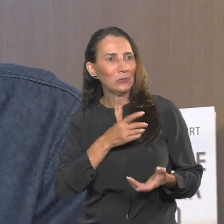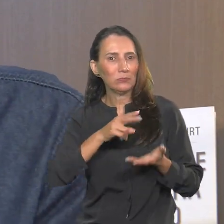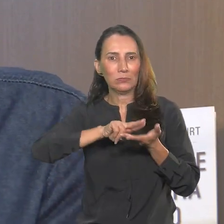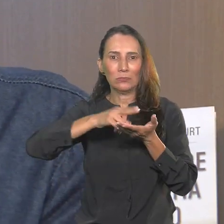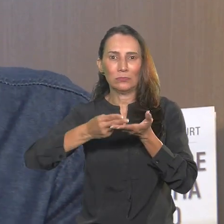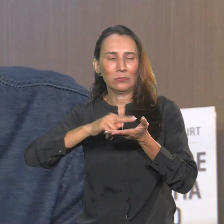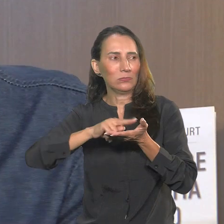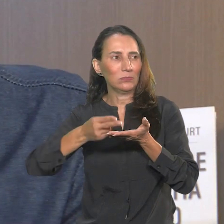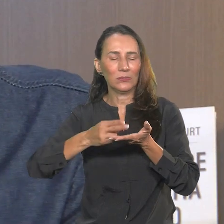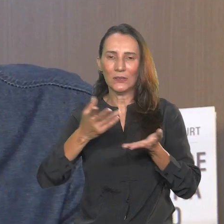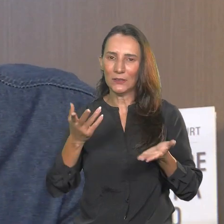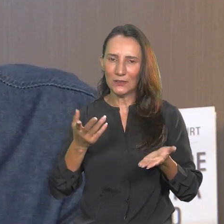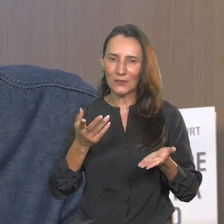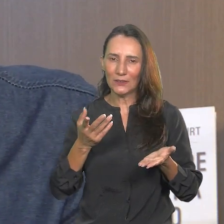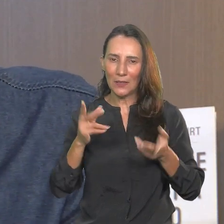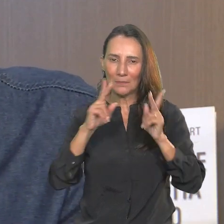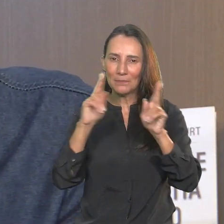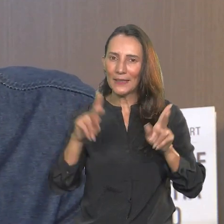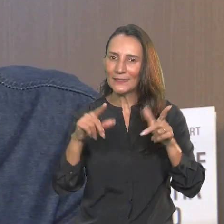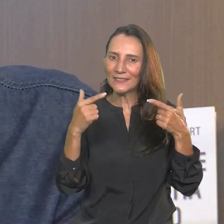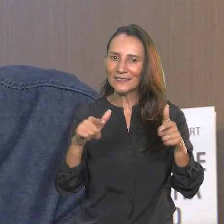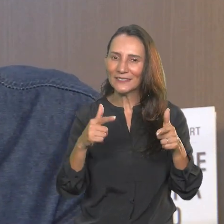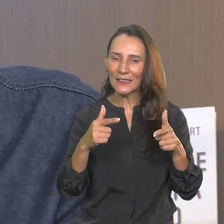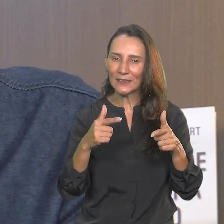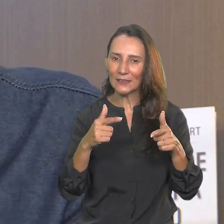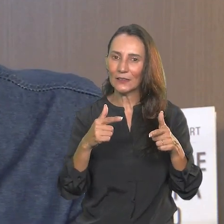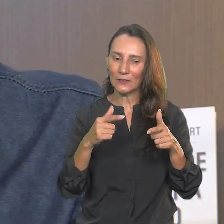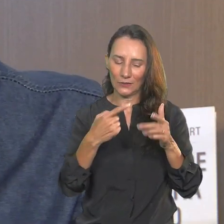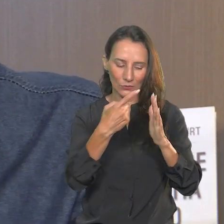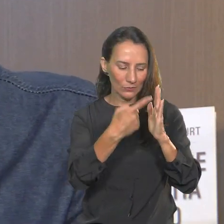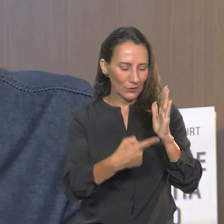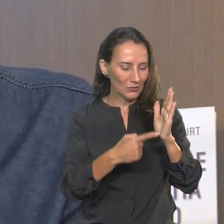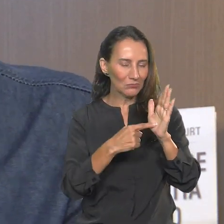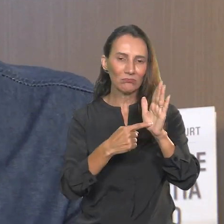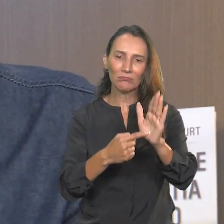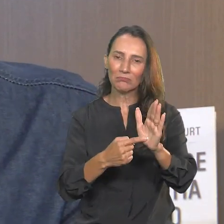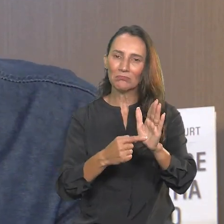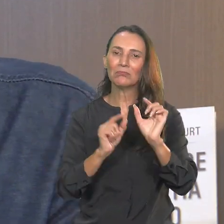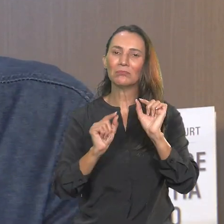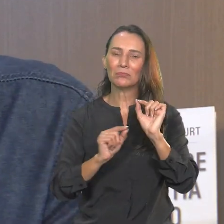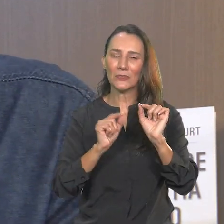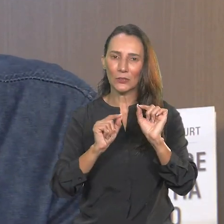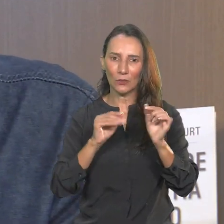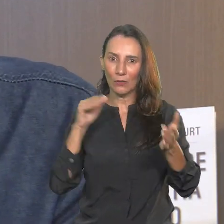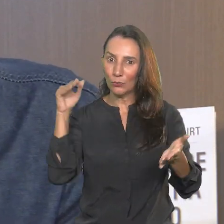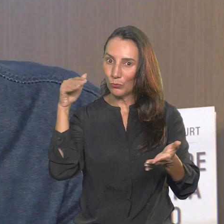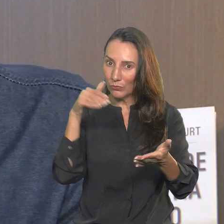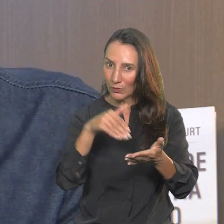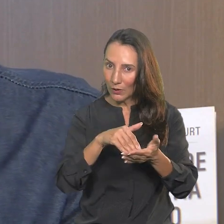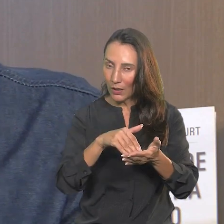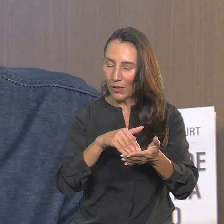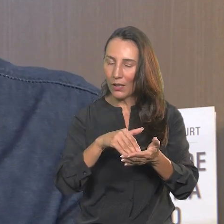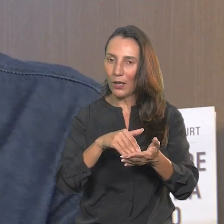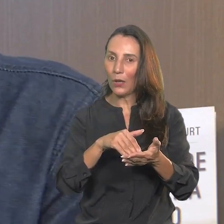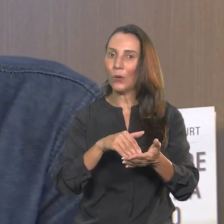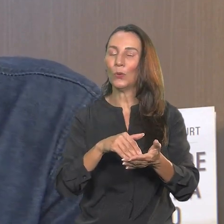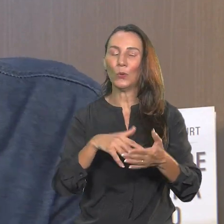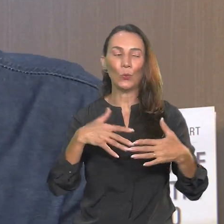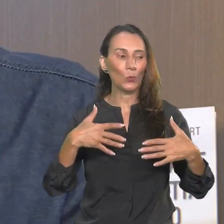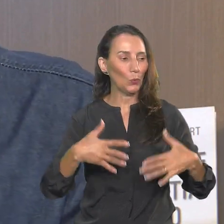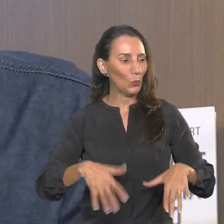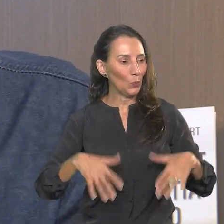tem sossego. Olha, e sabe, porém, que nos últimos tempos sobrevirão guerras,